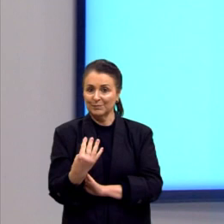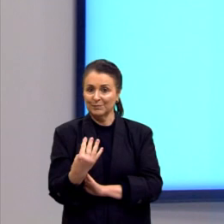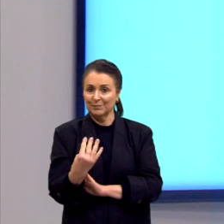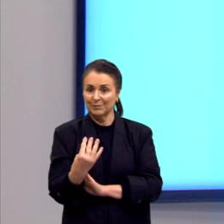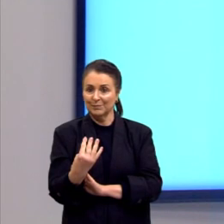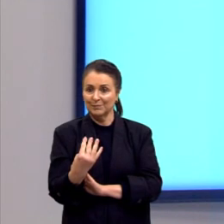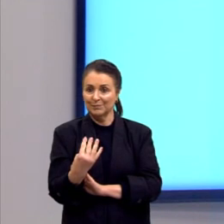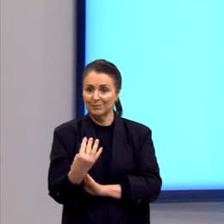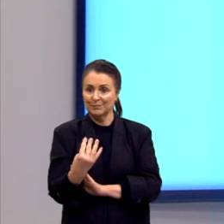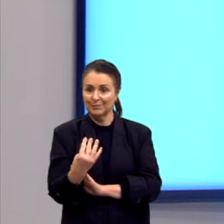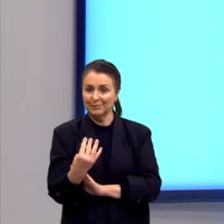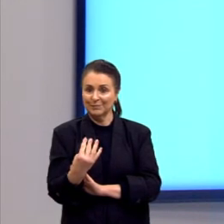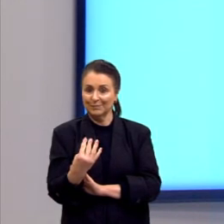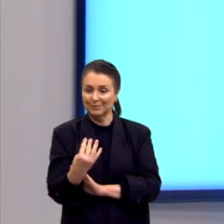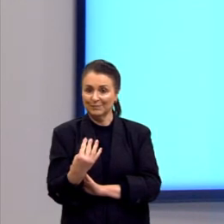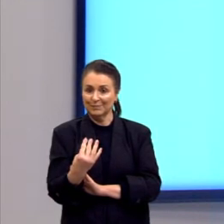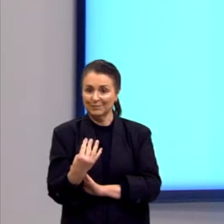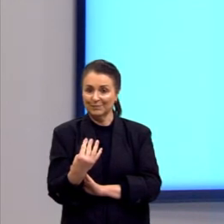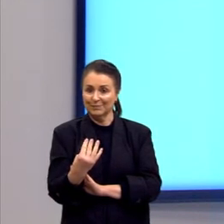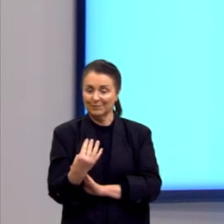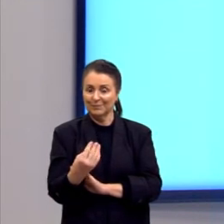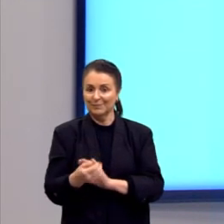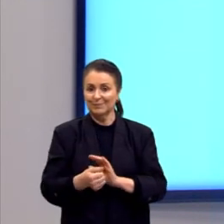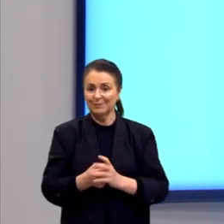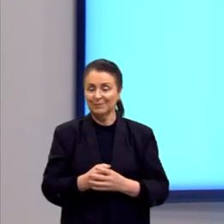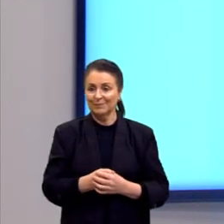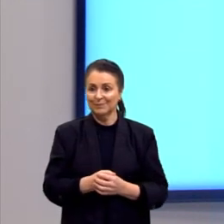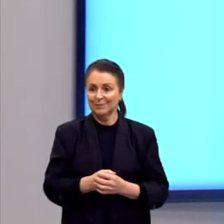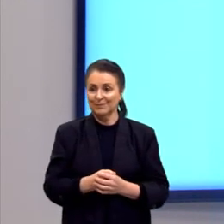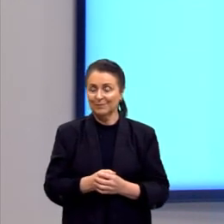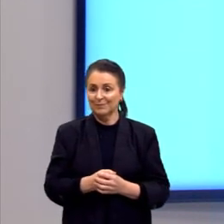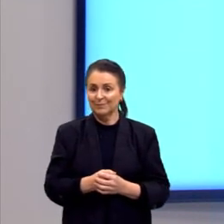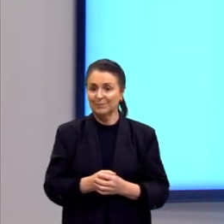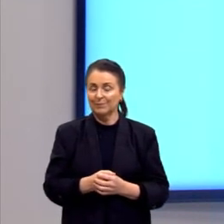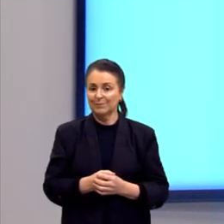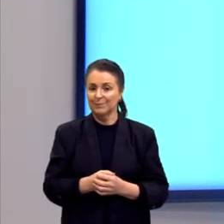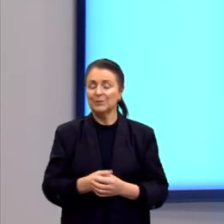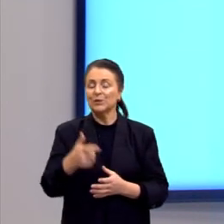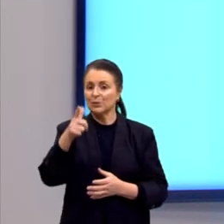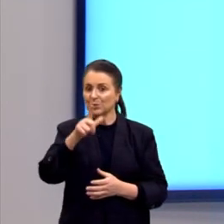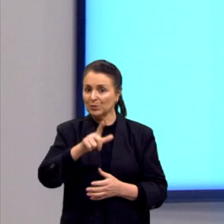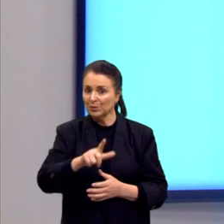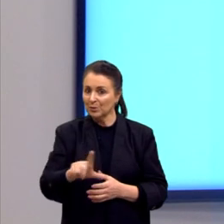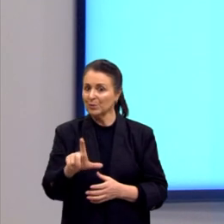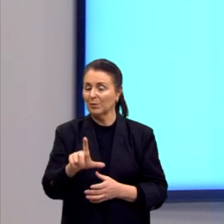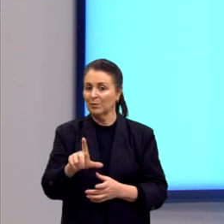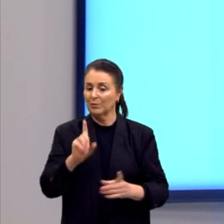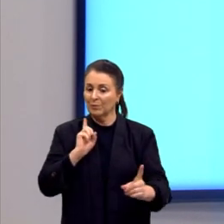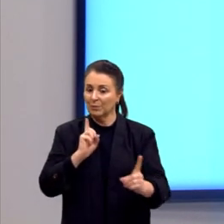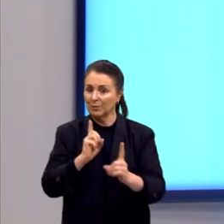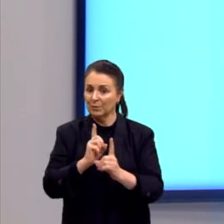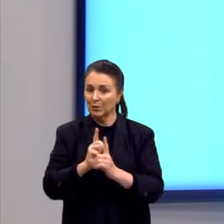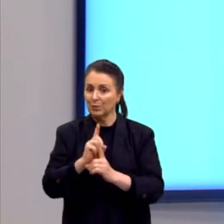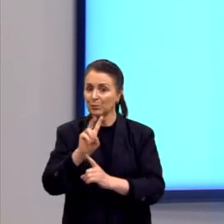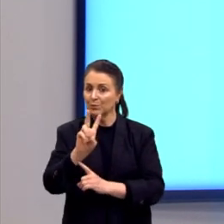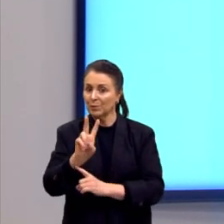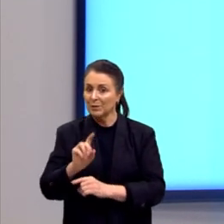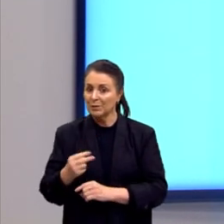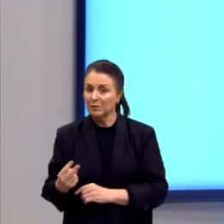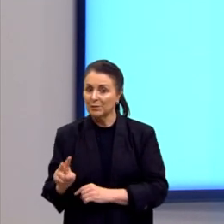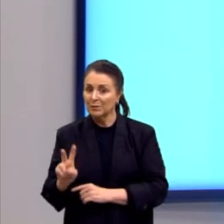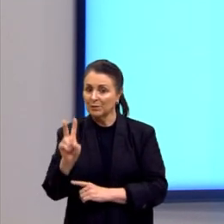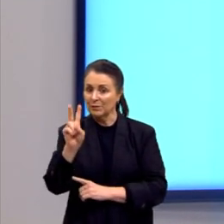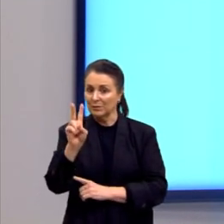valor da soma e o valor do produto que encontramos Então nós vamos buscar esses dois valores é